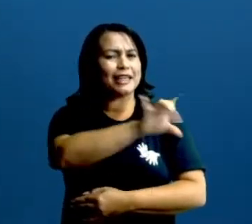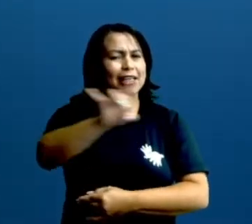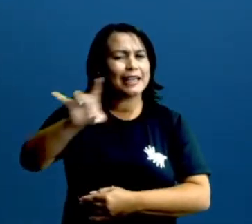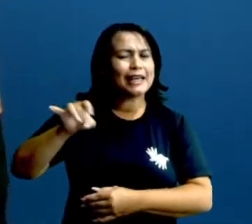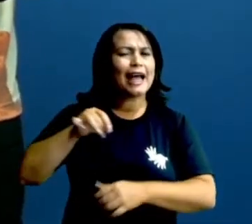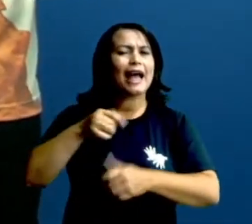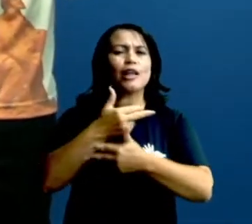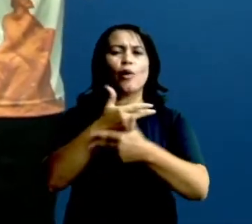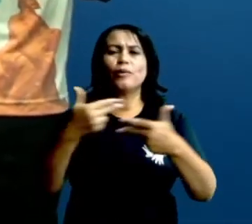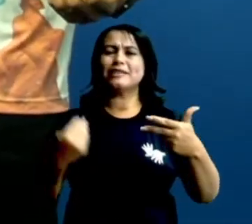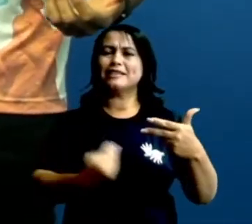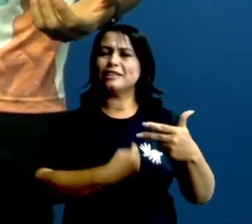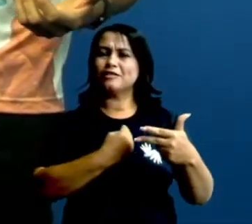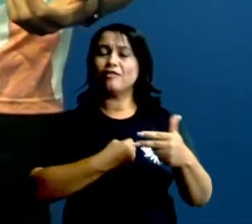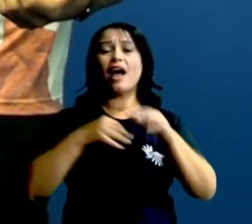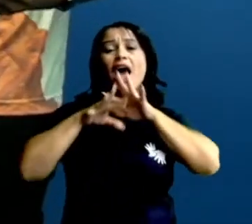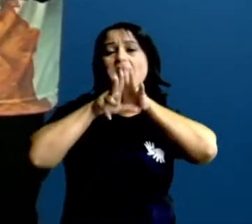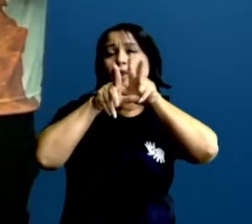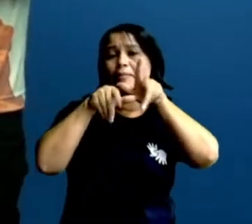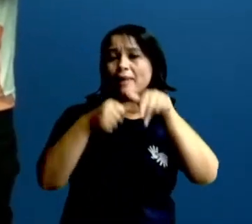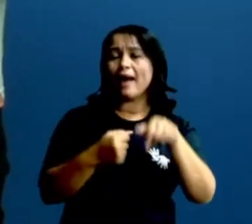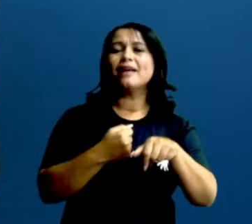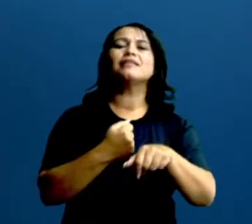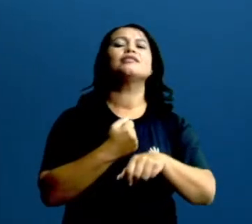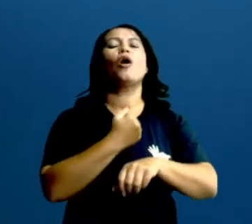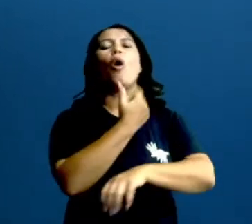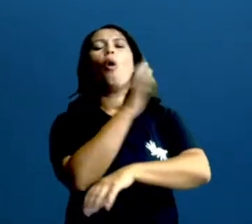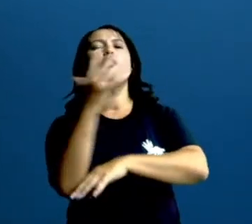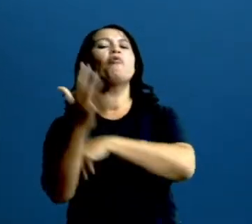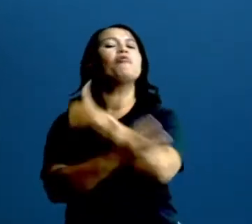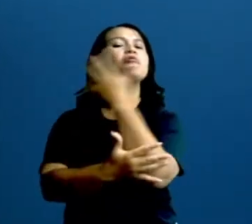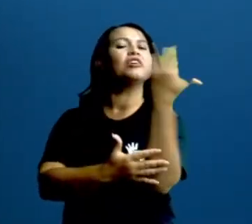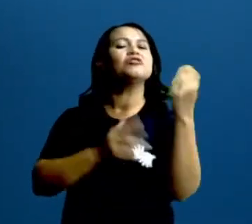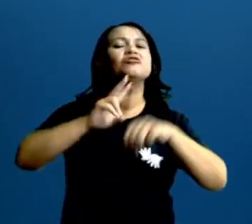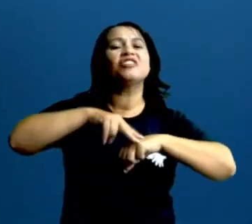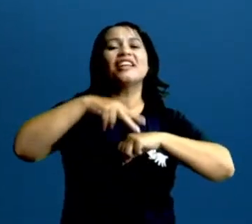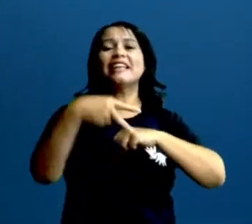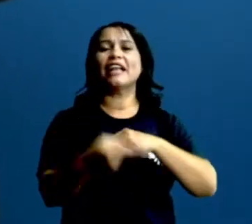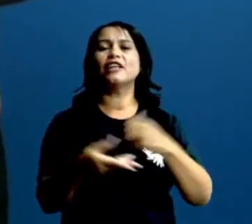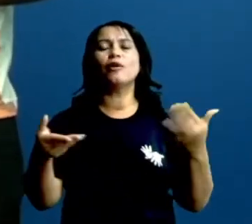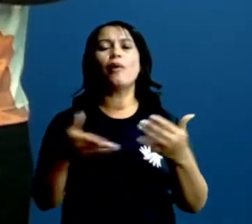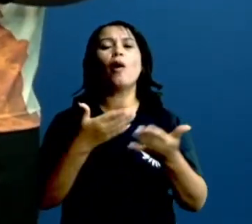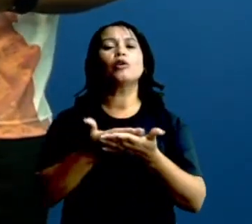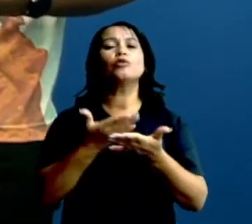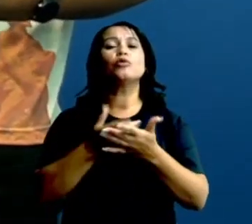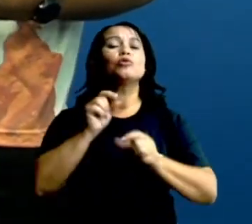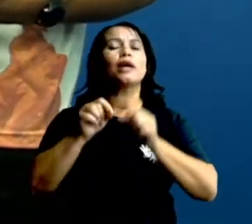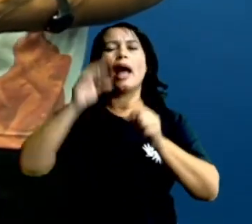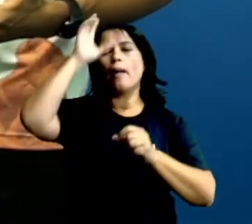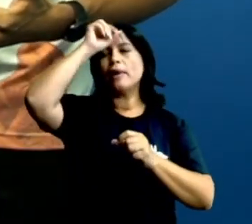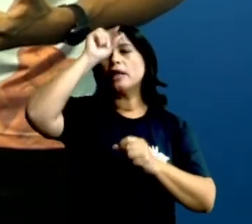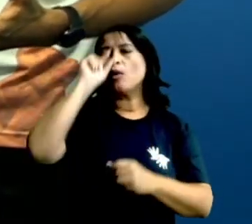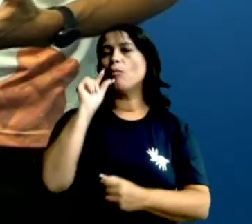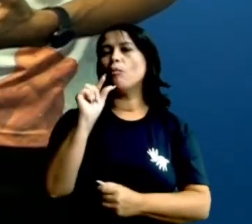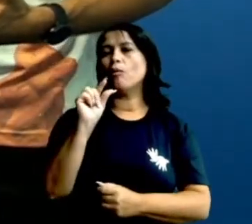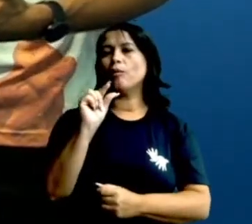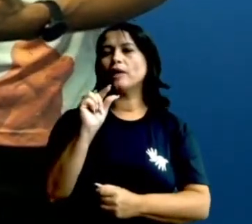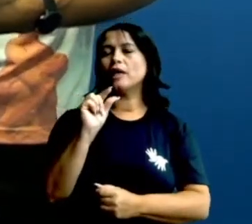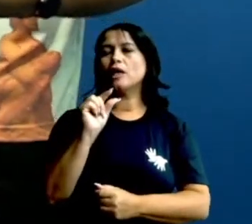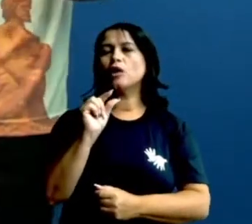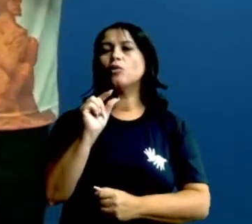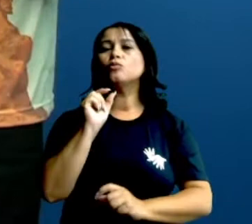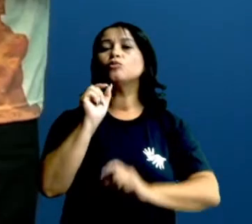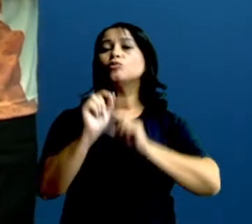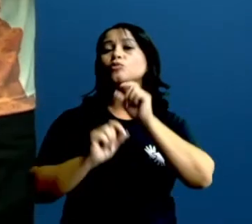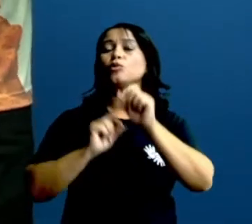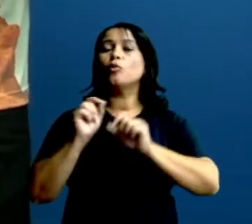seres vivos, sejam eles animais ou sejam eles vegetais. Então, nessa nossa aula de hoje, a gente vai aprender um pouquinho a